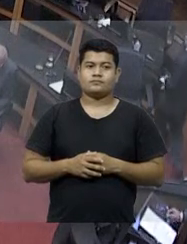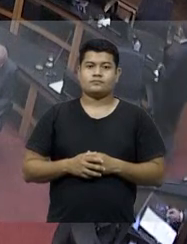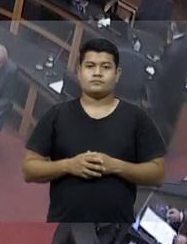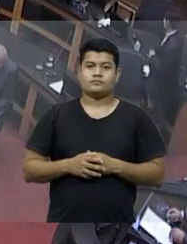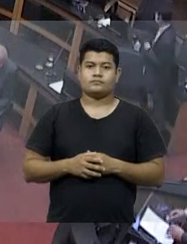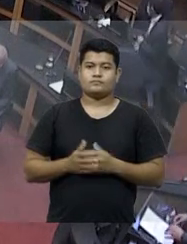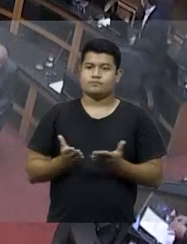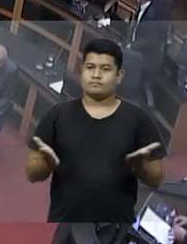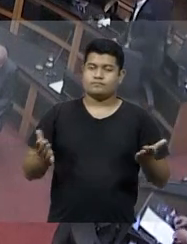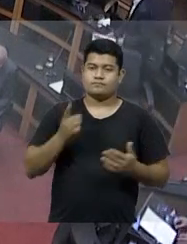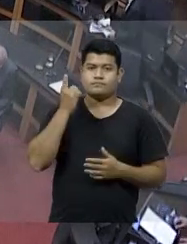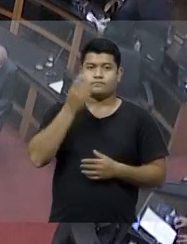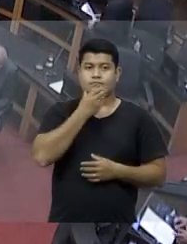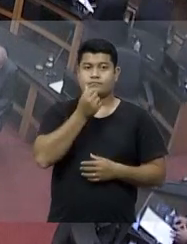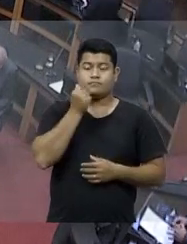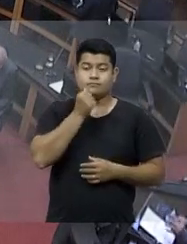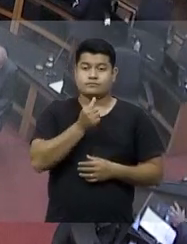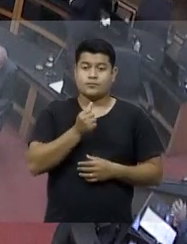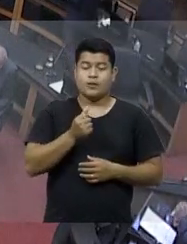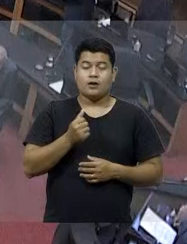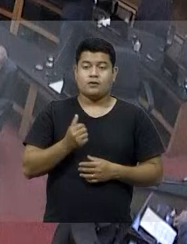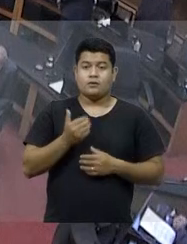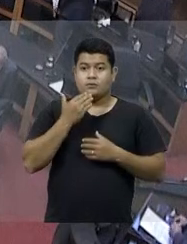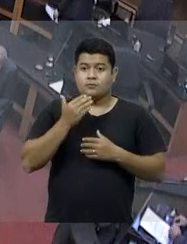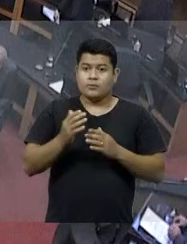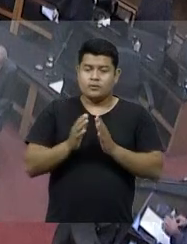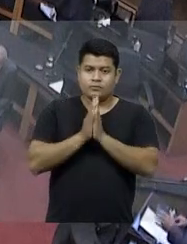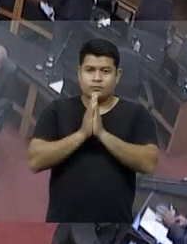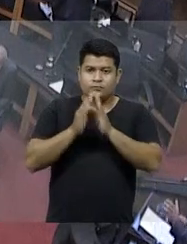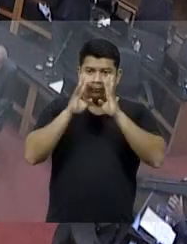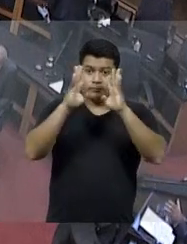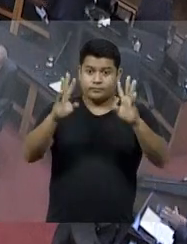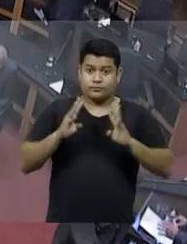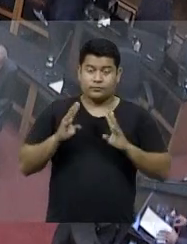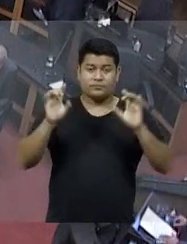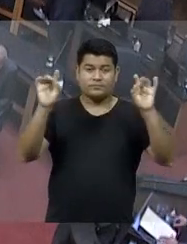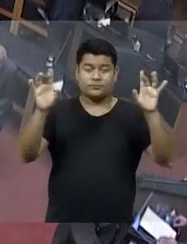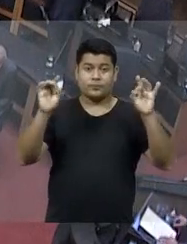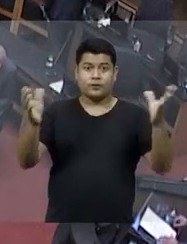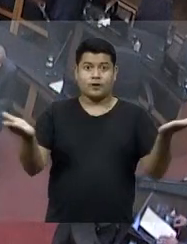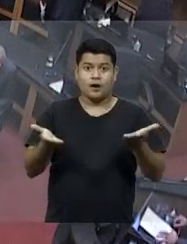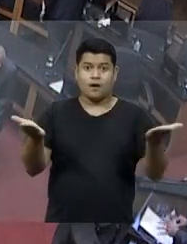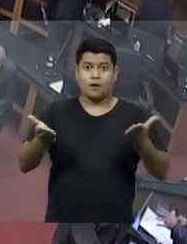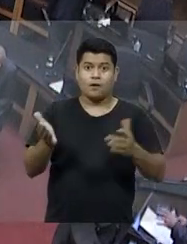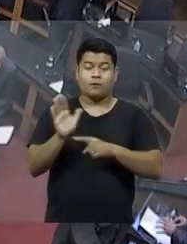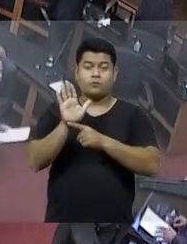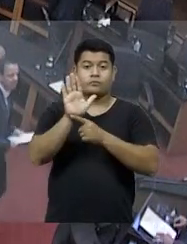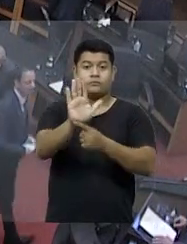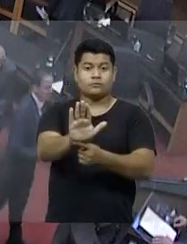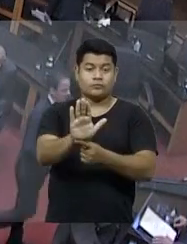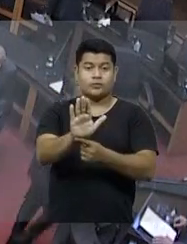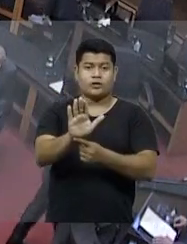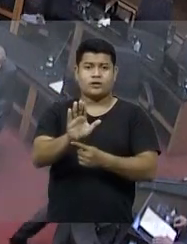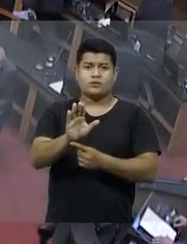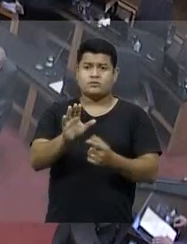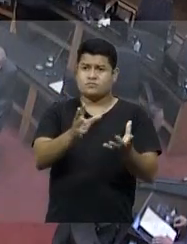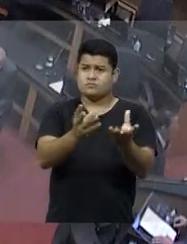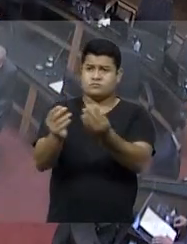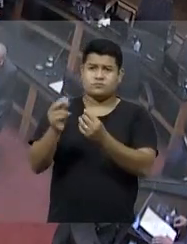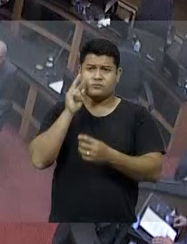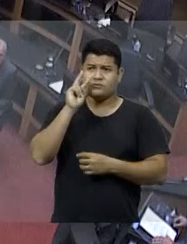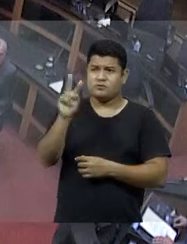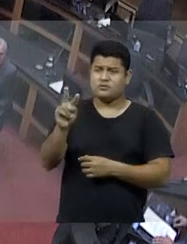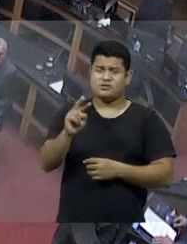Senhoras e senhores, eu peço uma atenção muito especial dessa casa, porque o que eu irei mostrar aqui deve sim revoltar os senhores